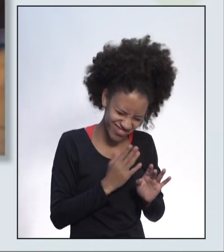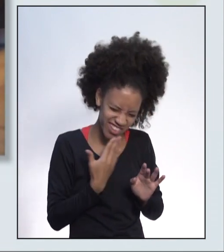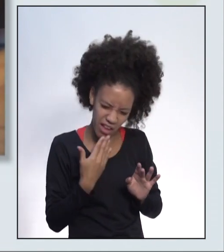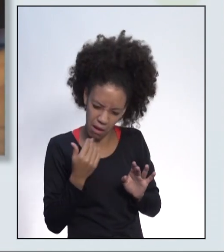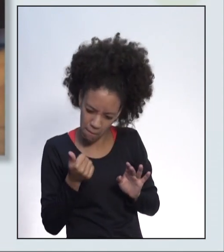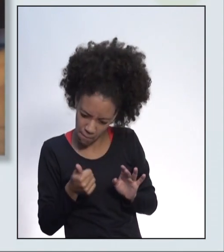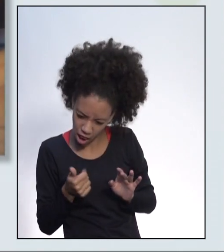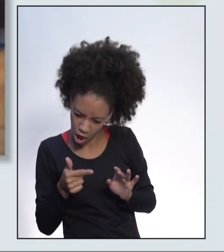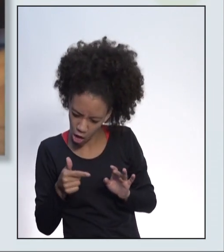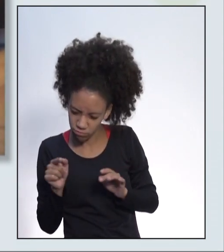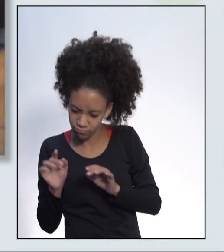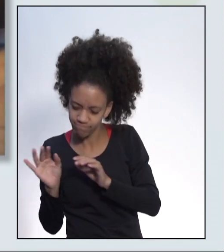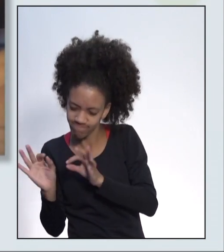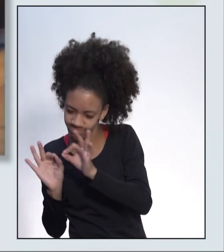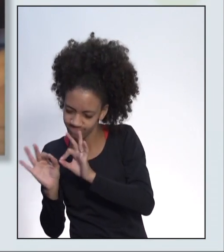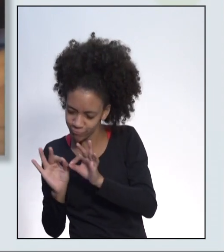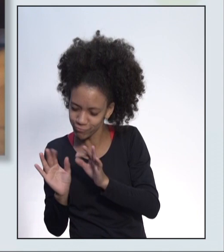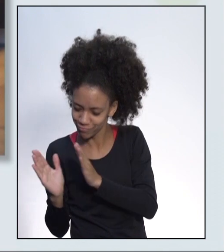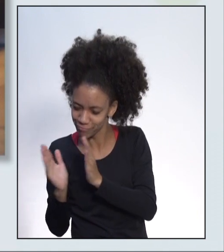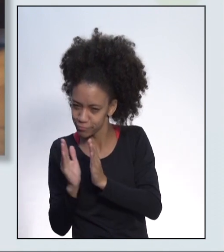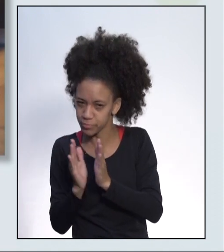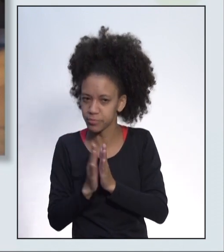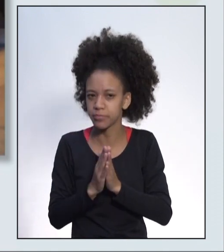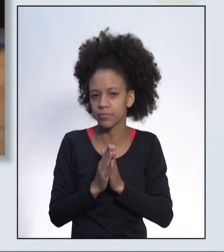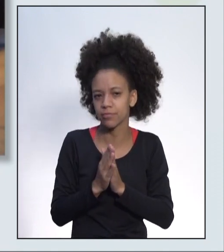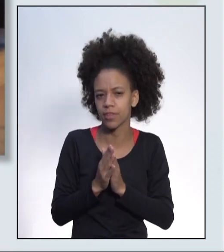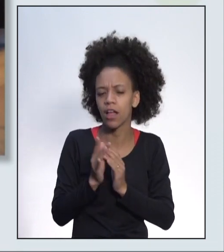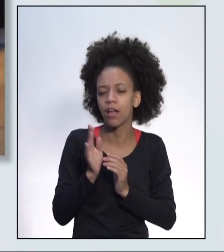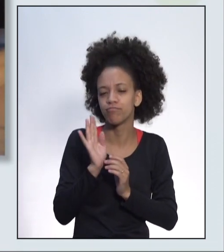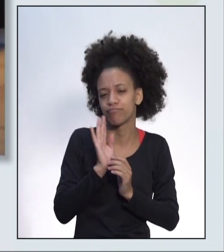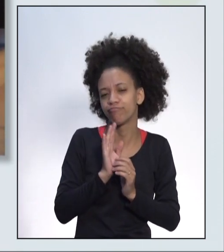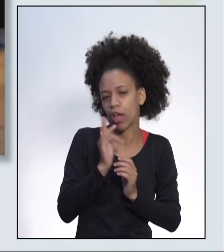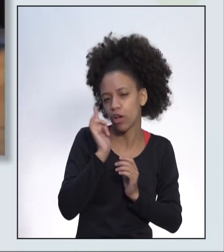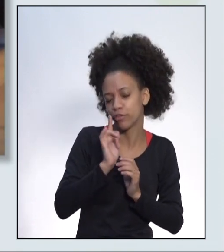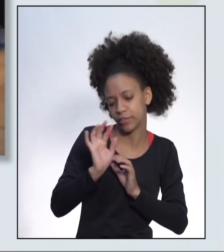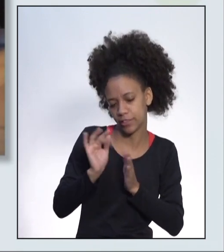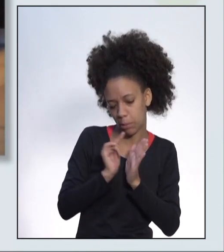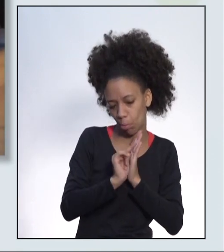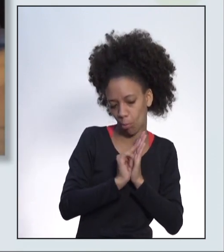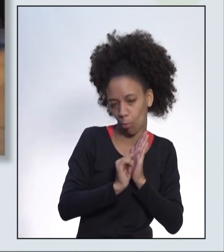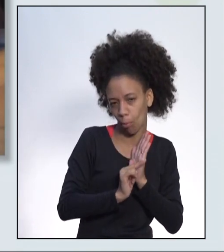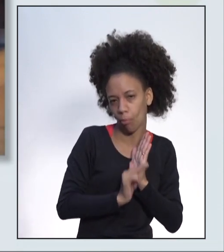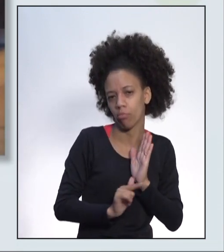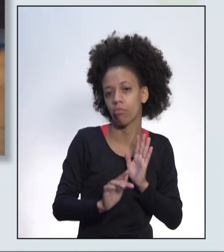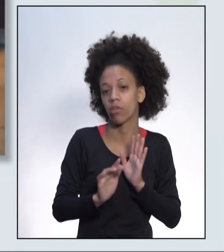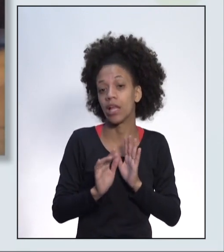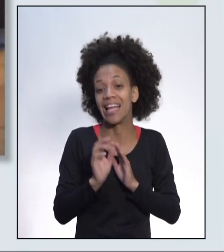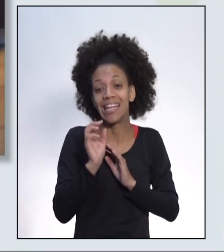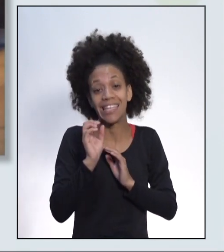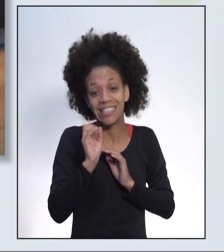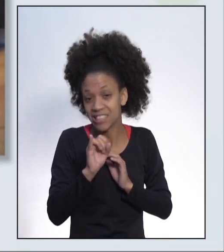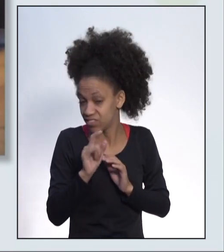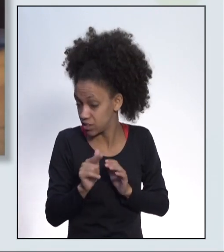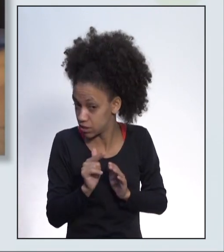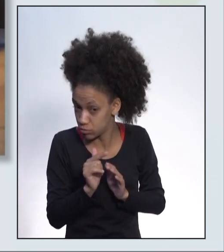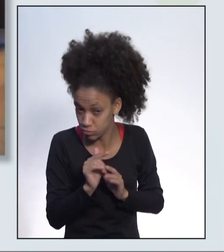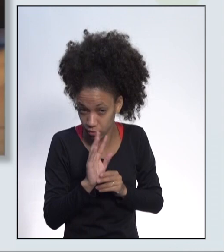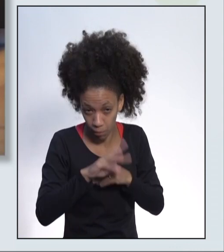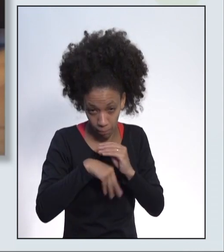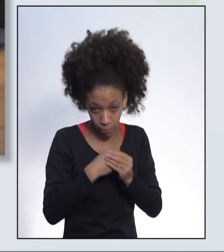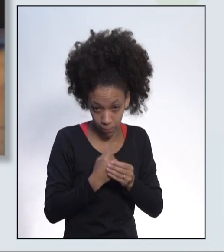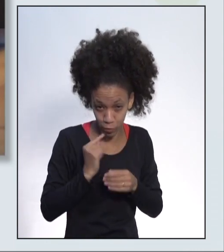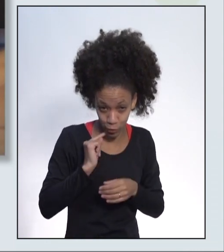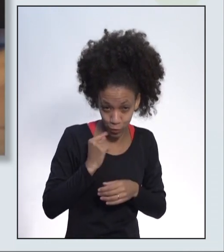como eu passei cola, deixa eu ver se eu consigo limpar. Ah, consigo sim. Gente, se vocês não estão se sujando, vocês não estão se divertindo.